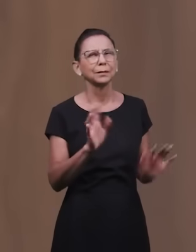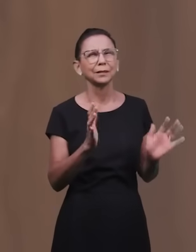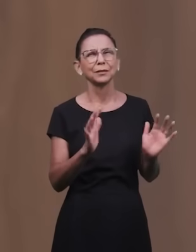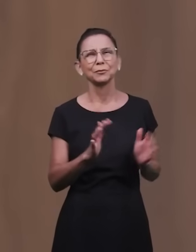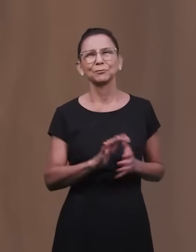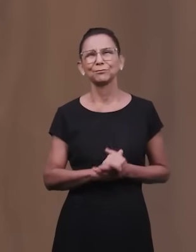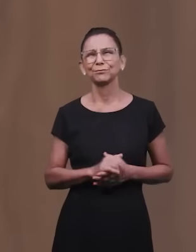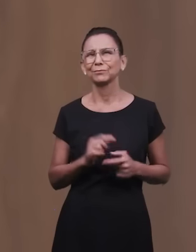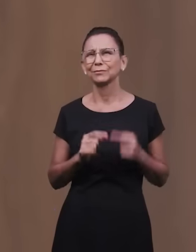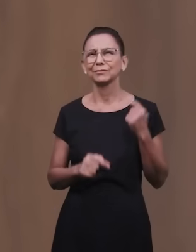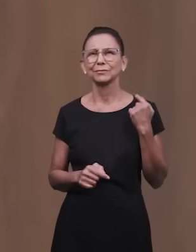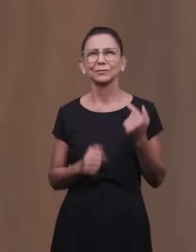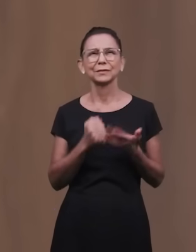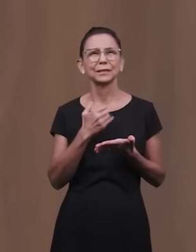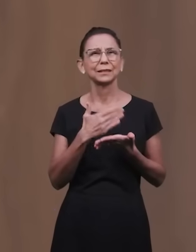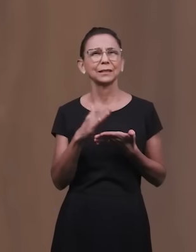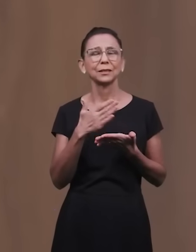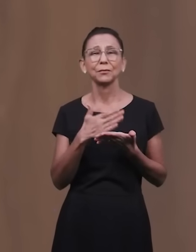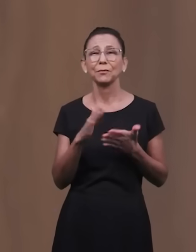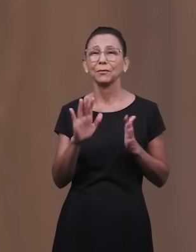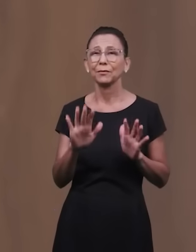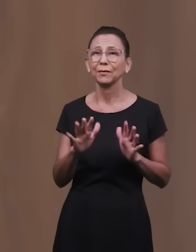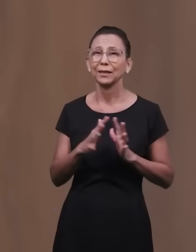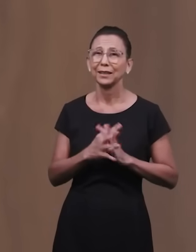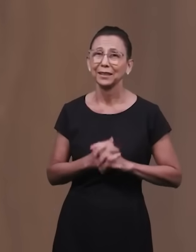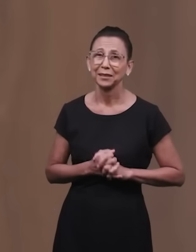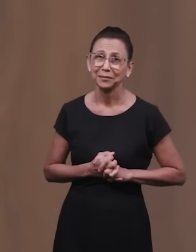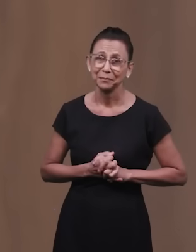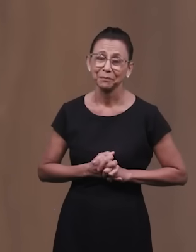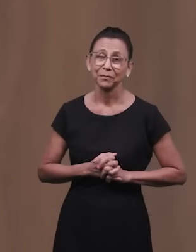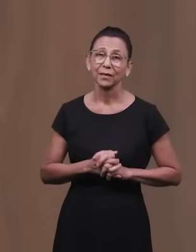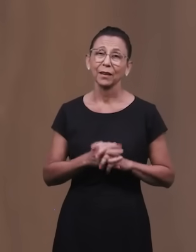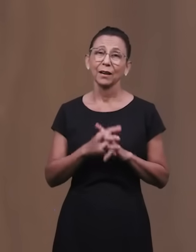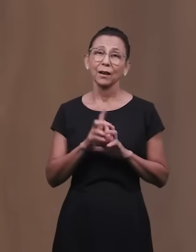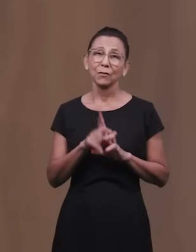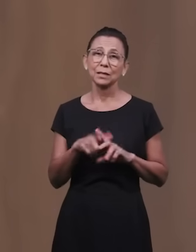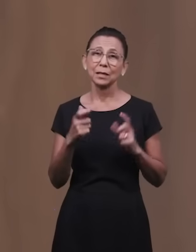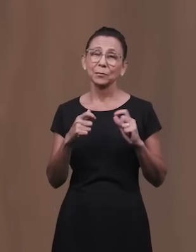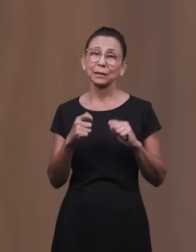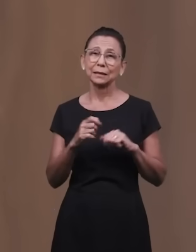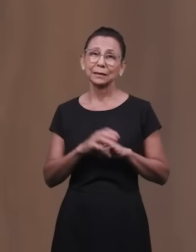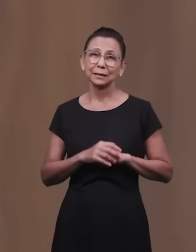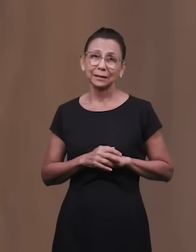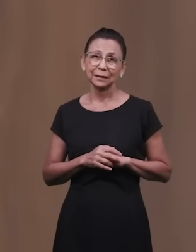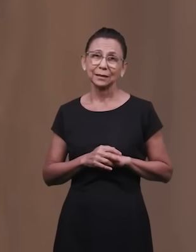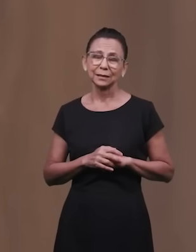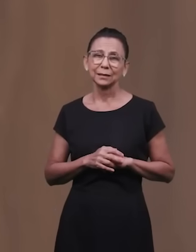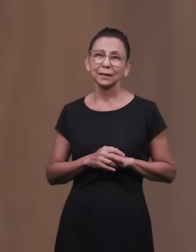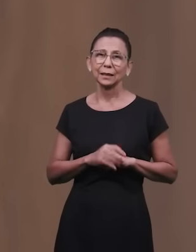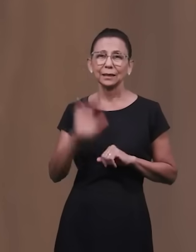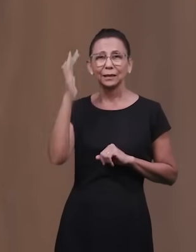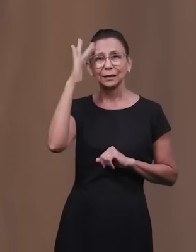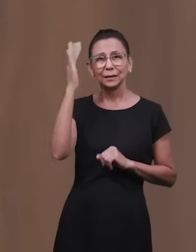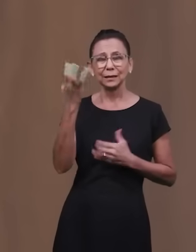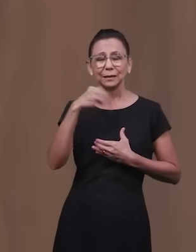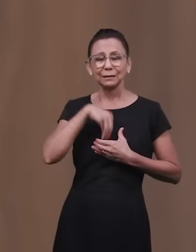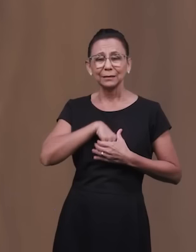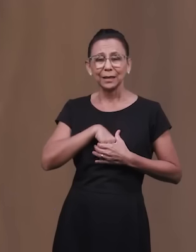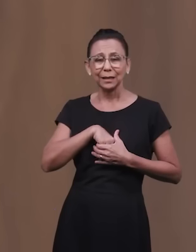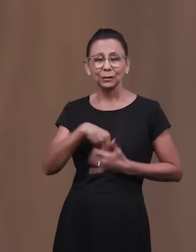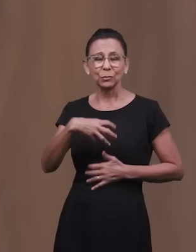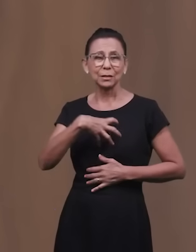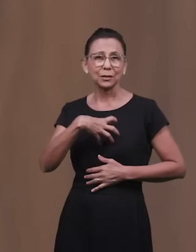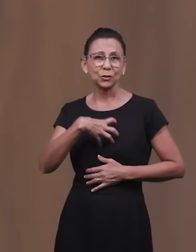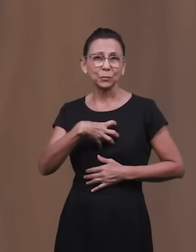uma ideia de que tem algo que você quer dizer e não está conseguindo. Pode ser que você ainda não entendeu. Na ajuda psicoterápica